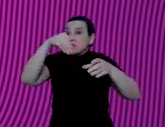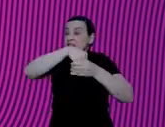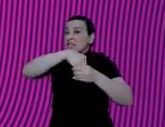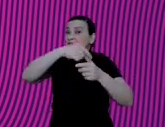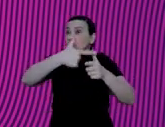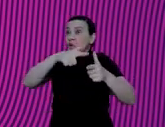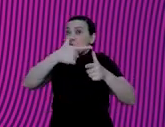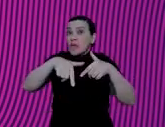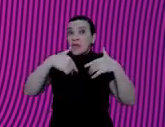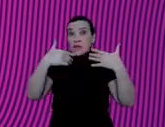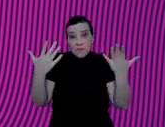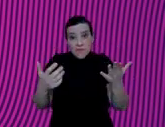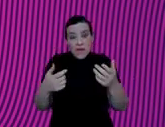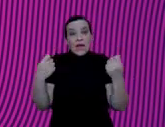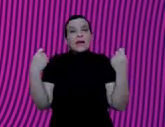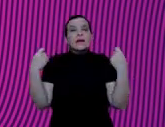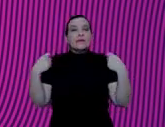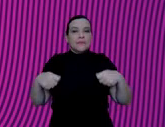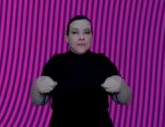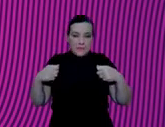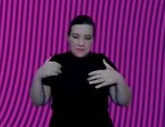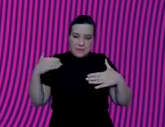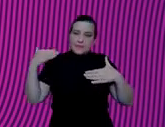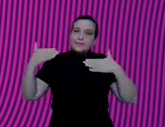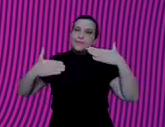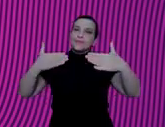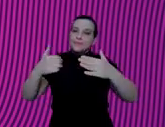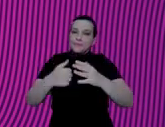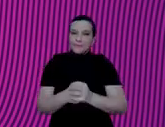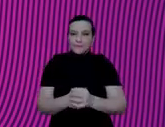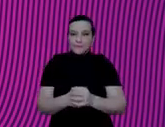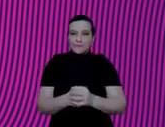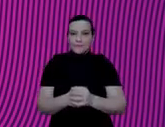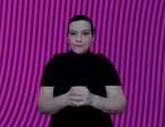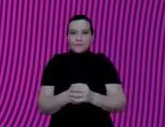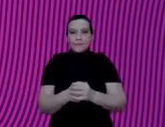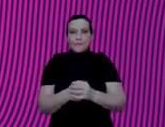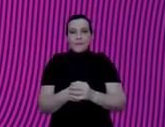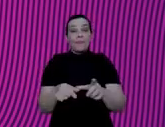preciso avançar nesse campo. Quanto à pergunta